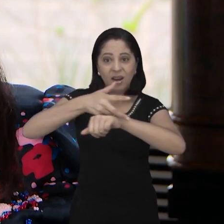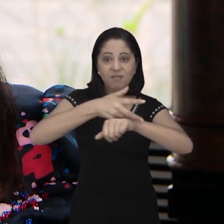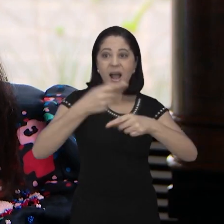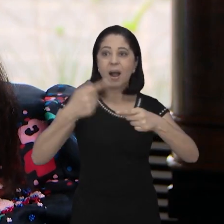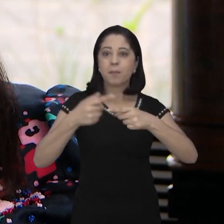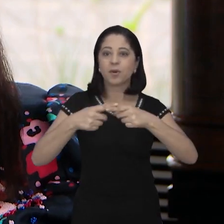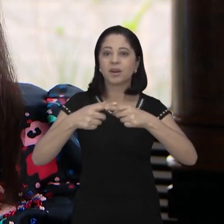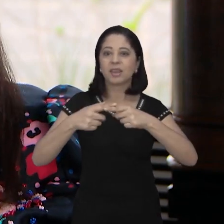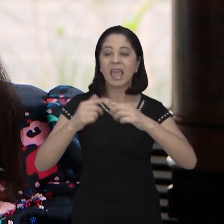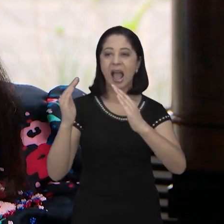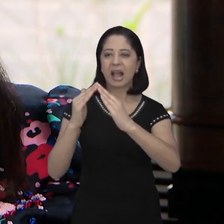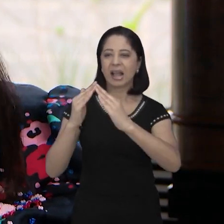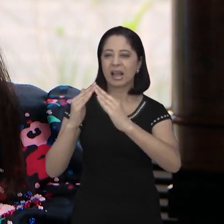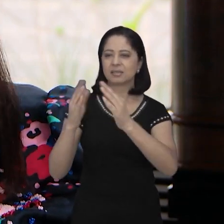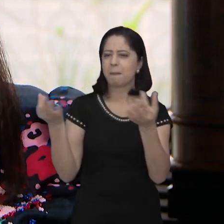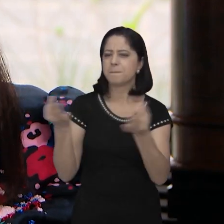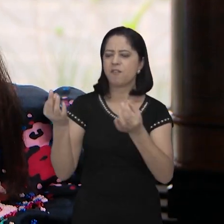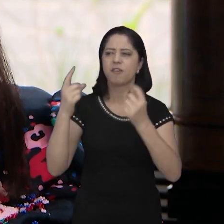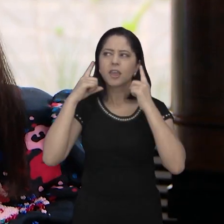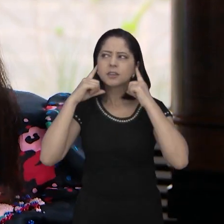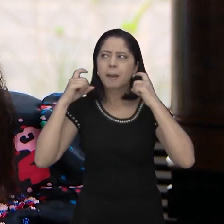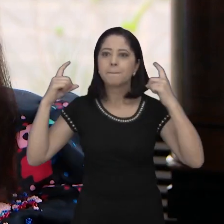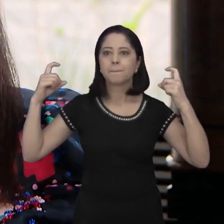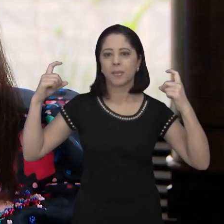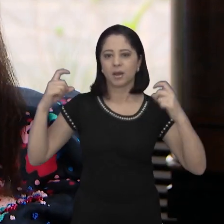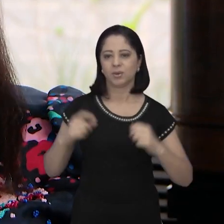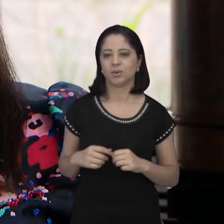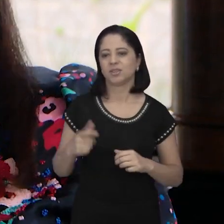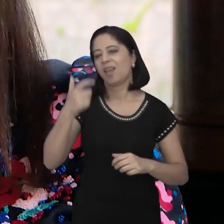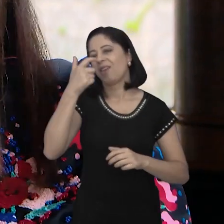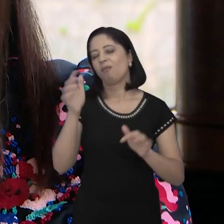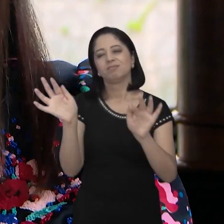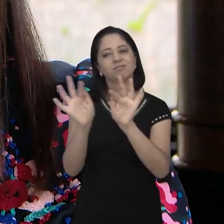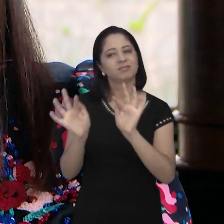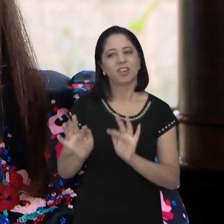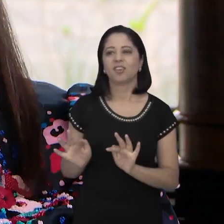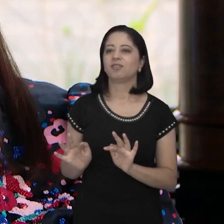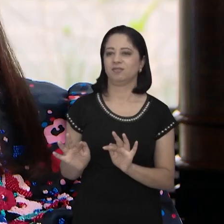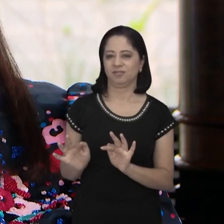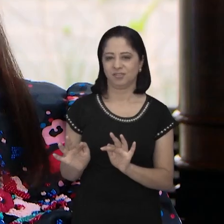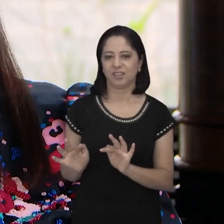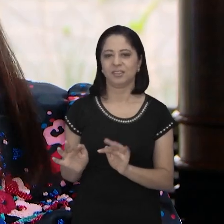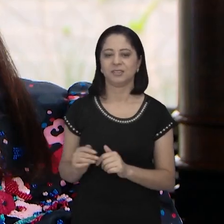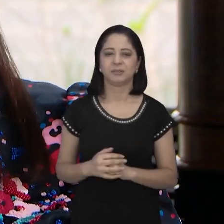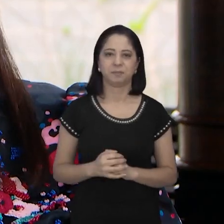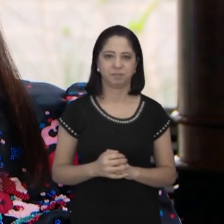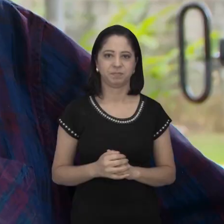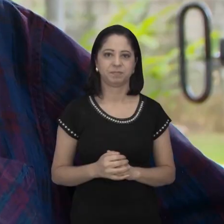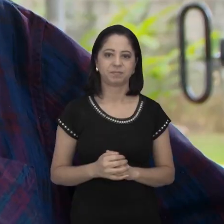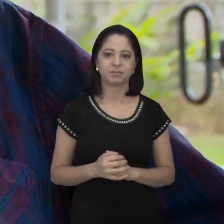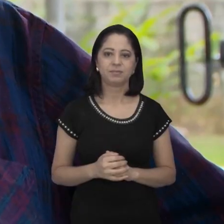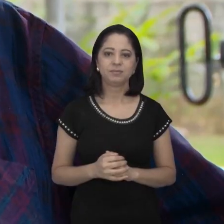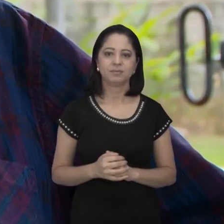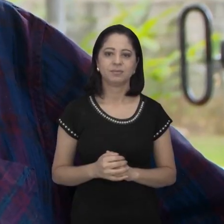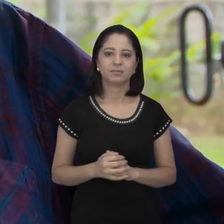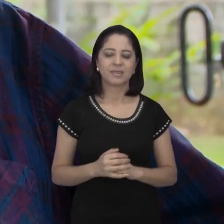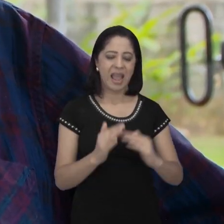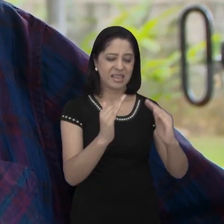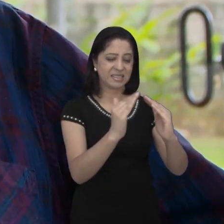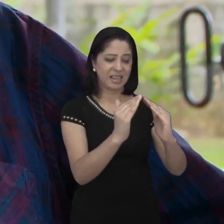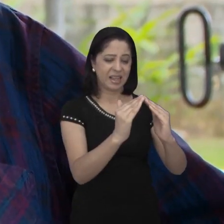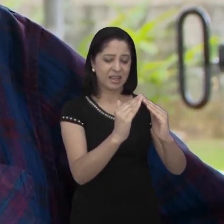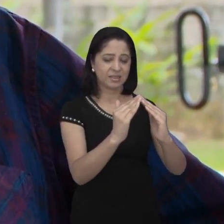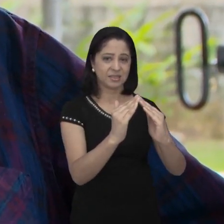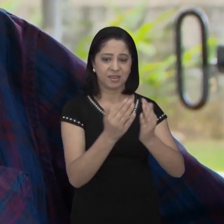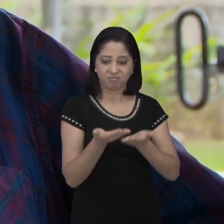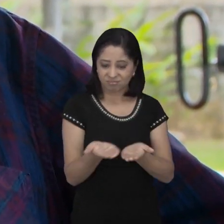acho que a acústica é perfeita. Então eu fico muito feliz, claro, né? Essa casa me